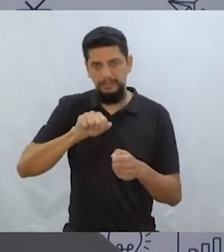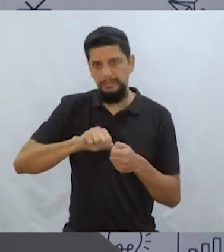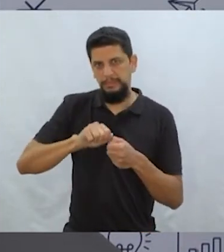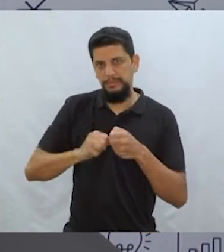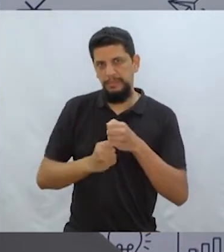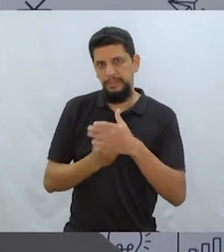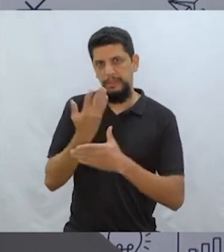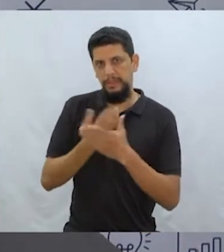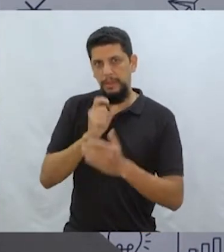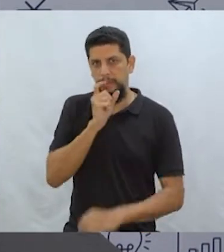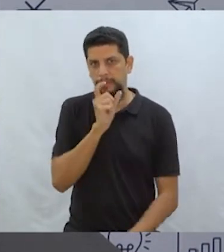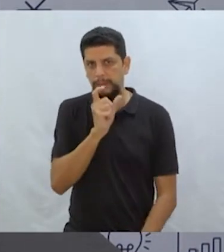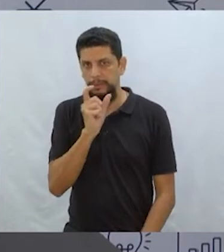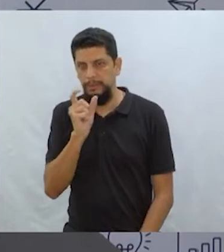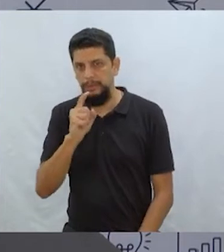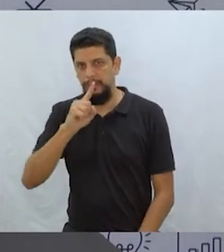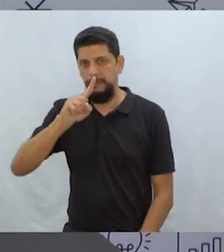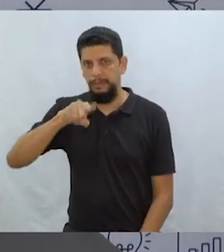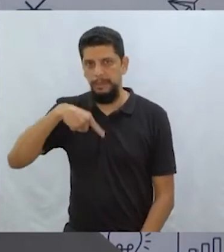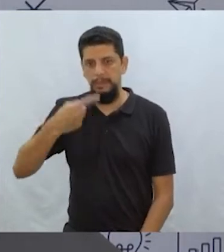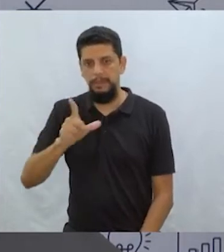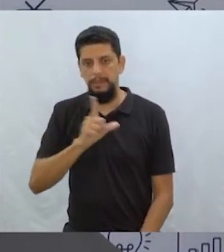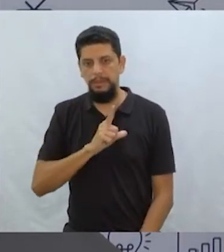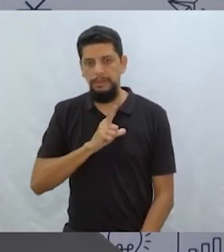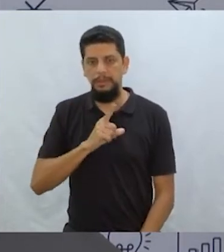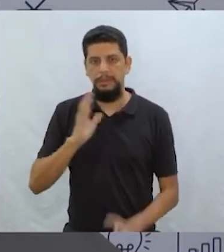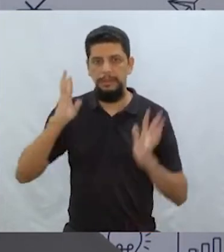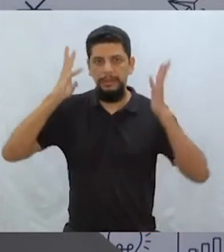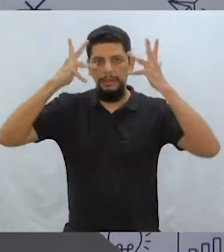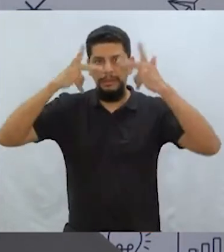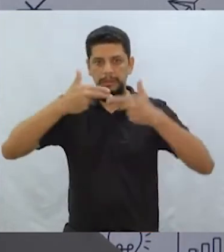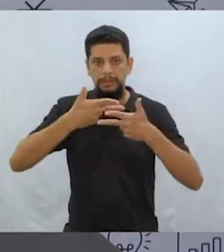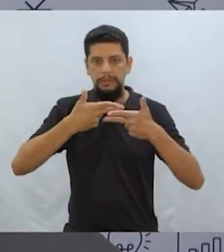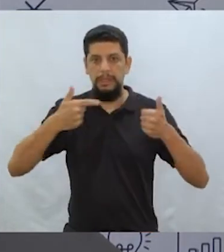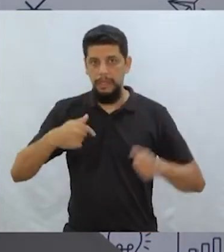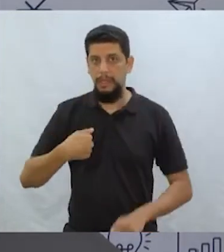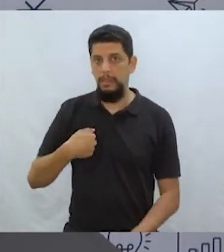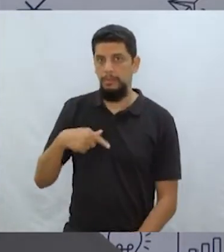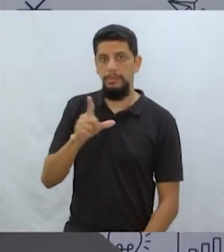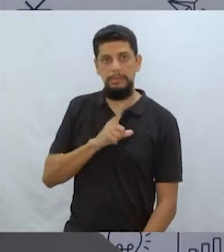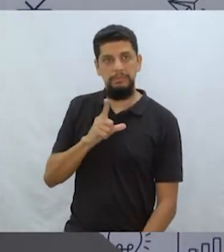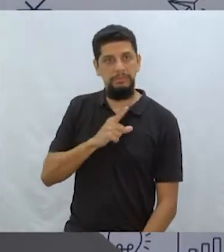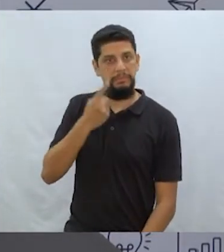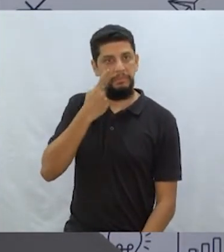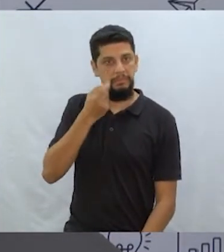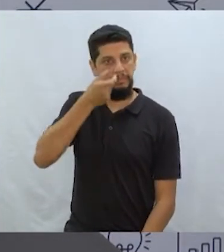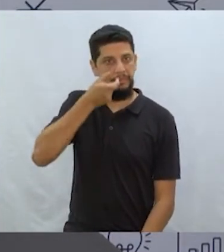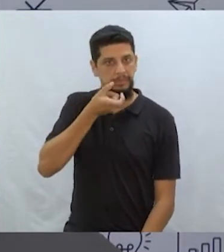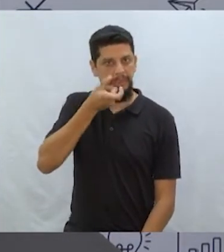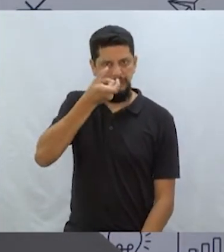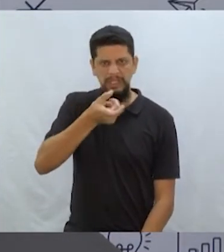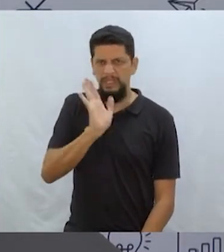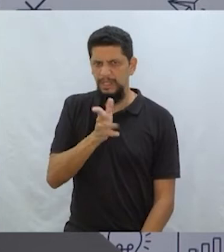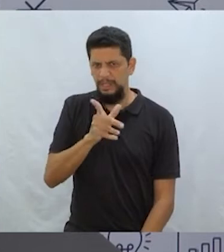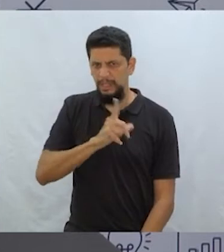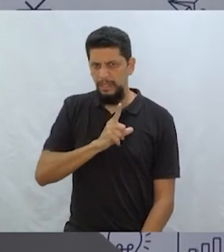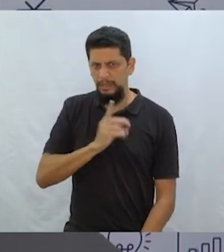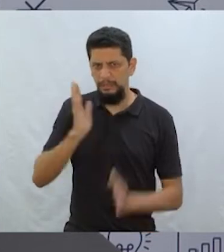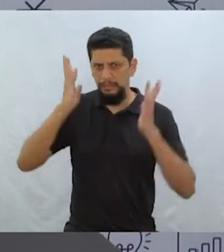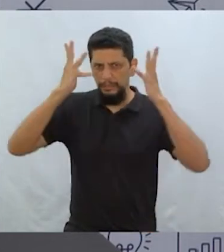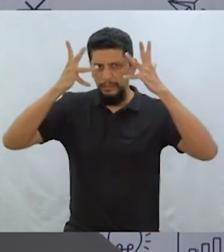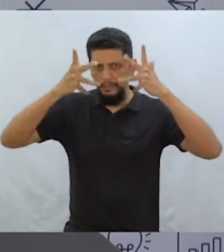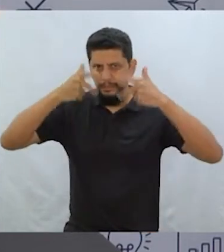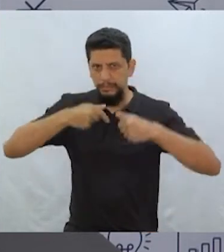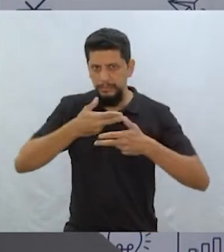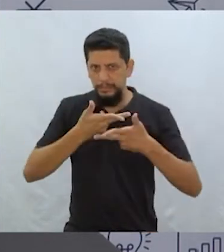criou até uma palavra depois nós temos os bichos que tive olha só que interessante você teve bichos